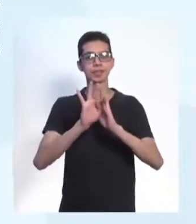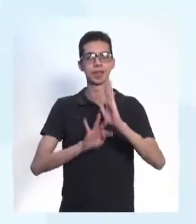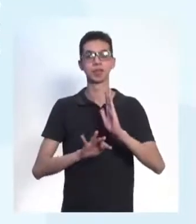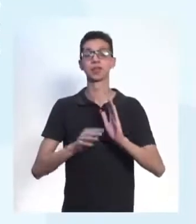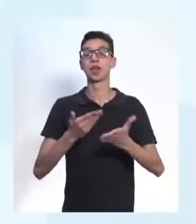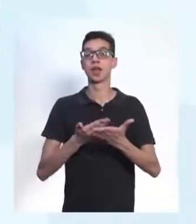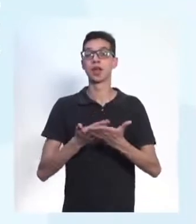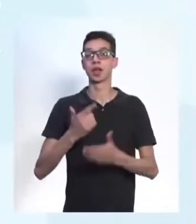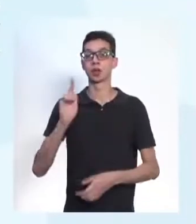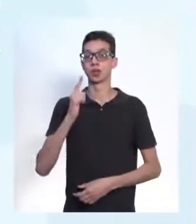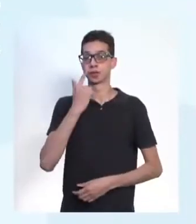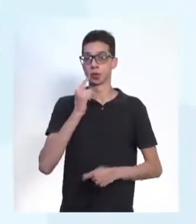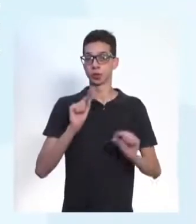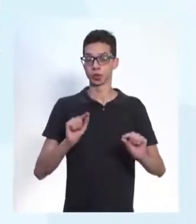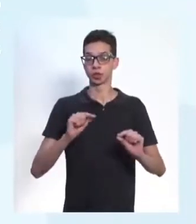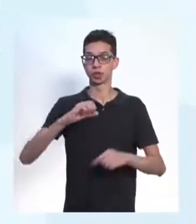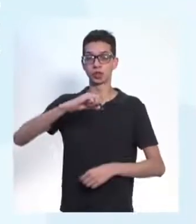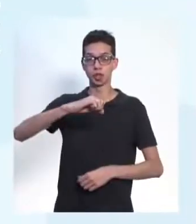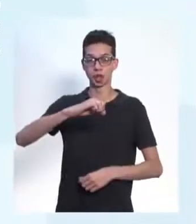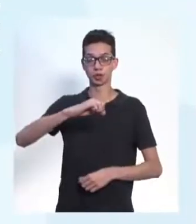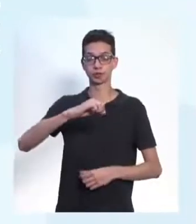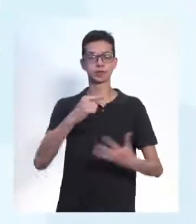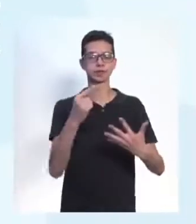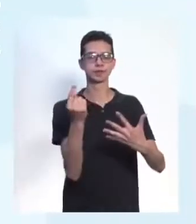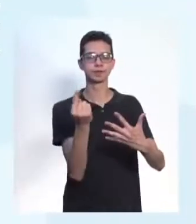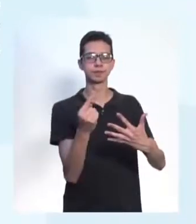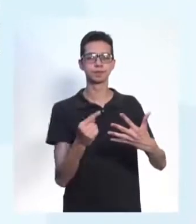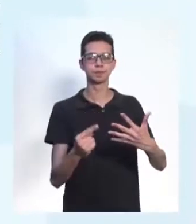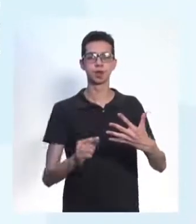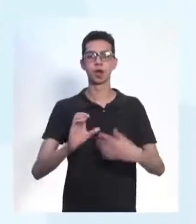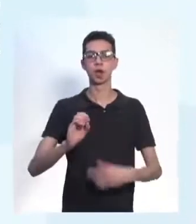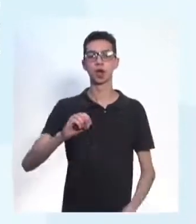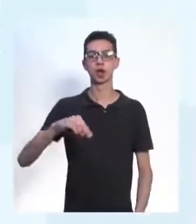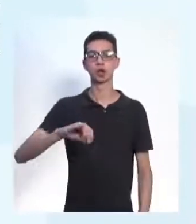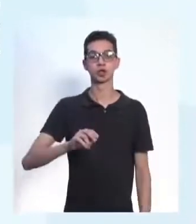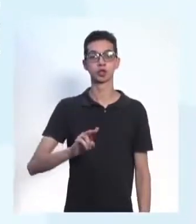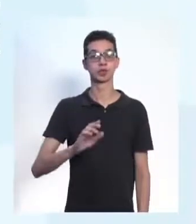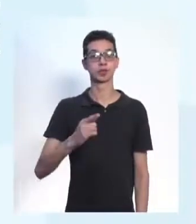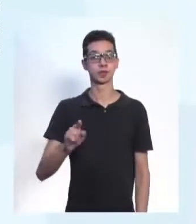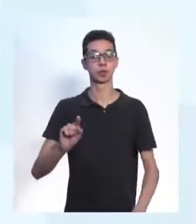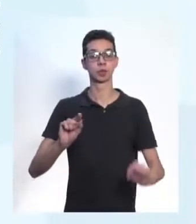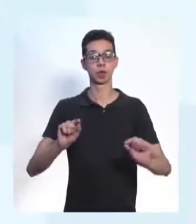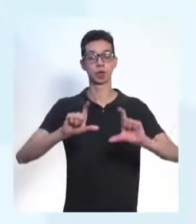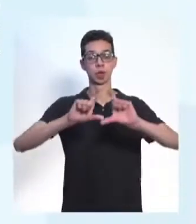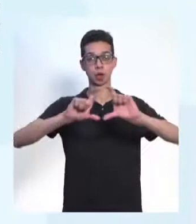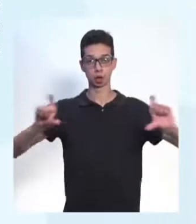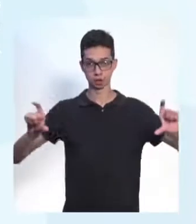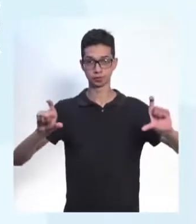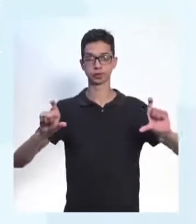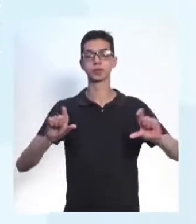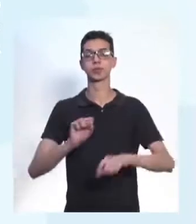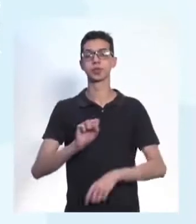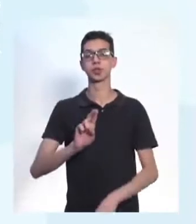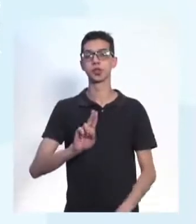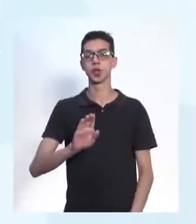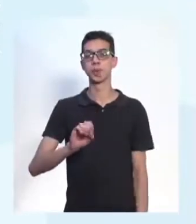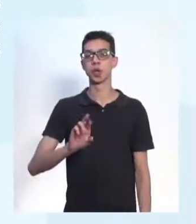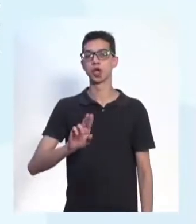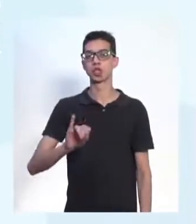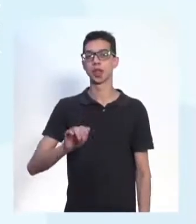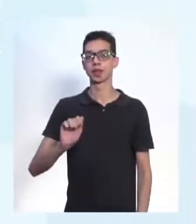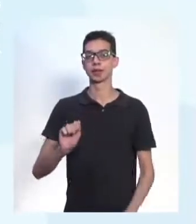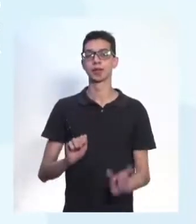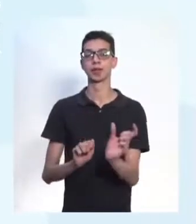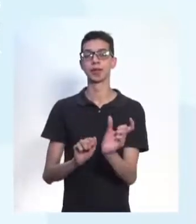os 9 tipos de conjunções, tá bom? A oração será uma subordinada adverbial se